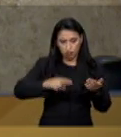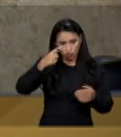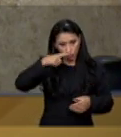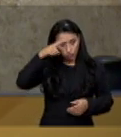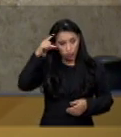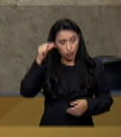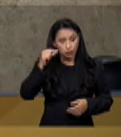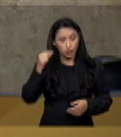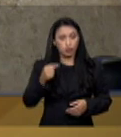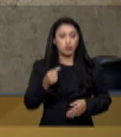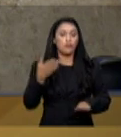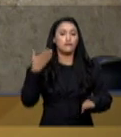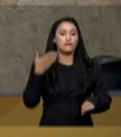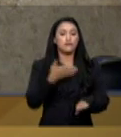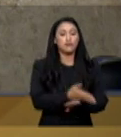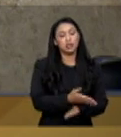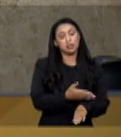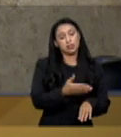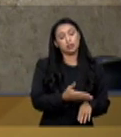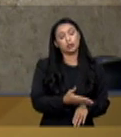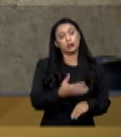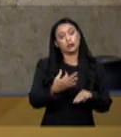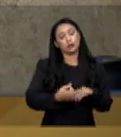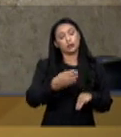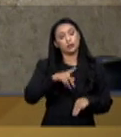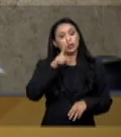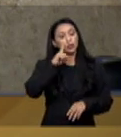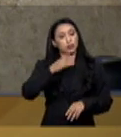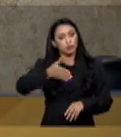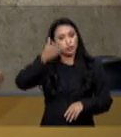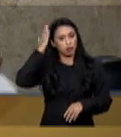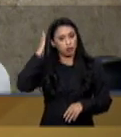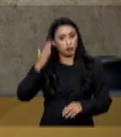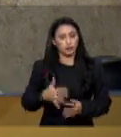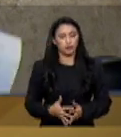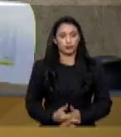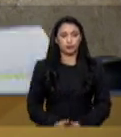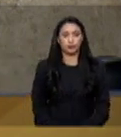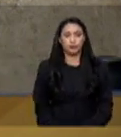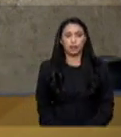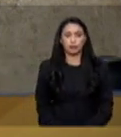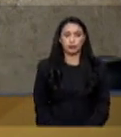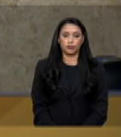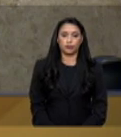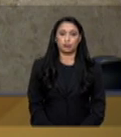Sua Excelência, o ministro Marco Aurélio. O ministro usa uma toga preta, uma espécie de capa sobre os ombros.